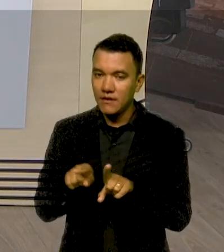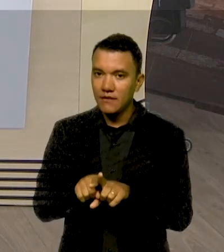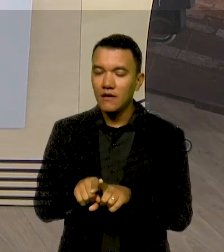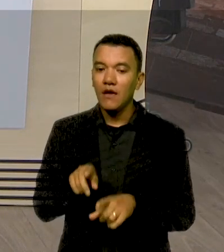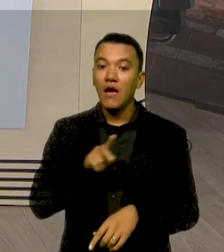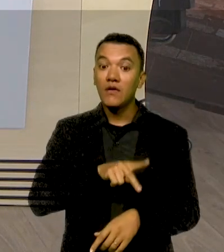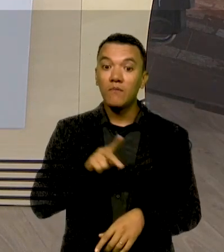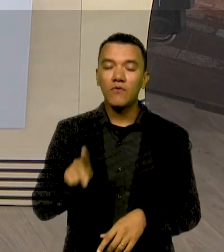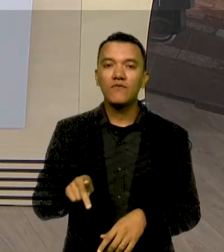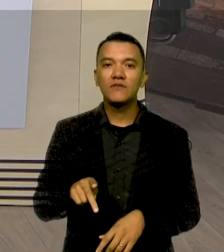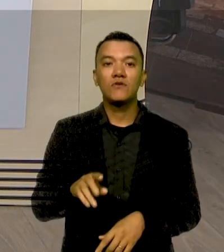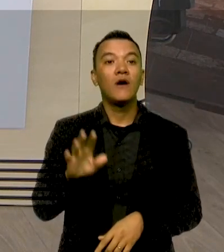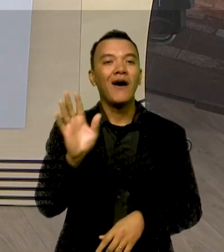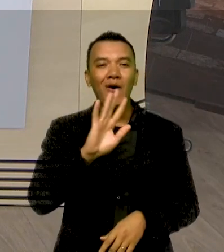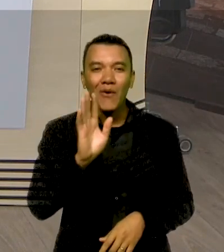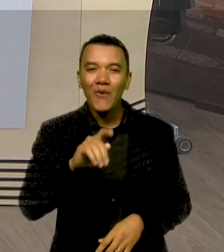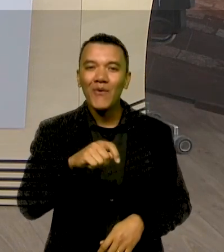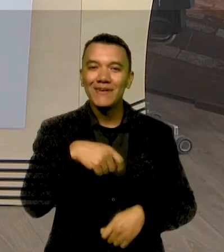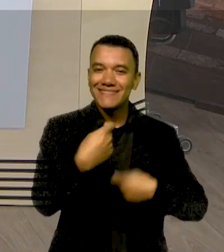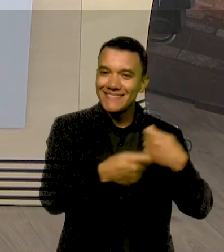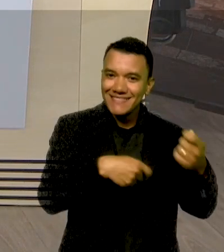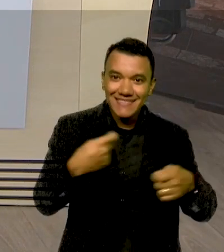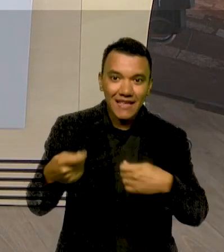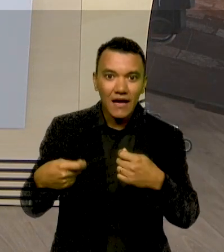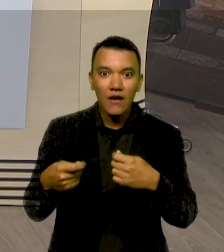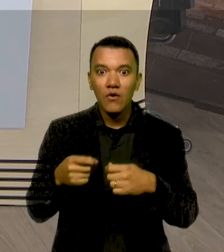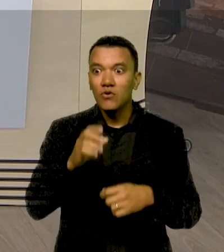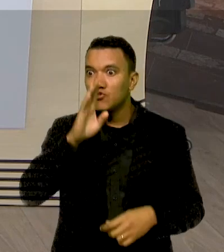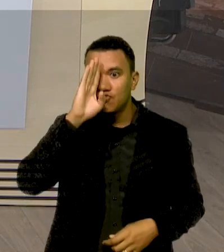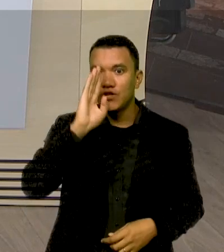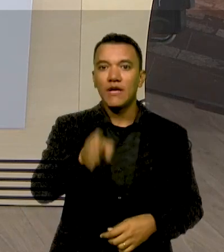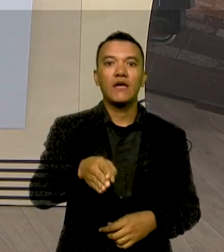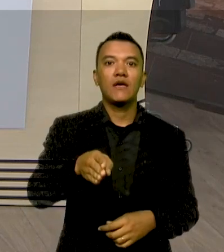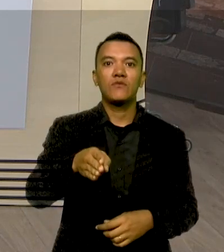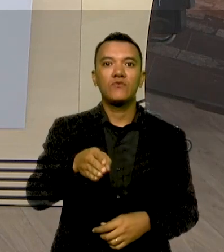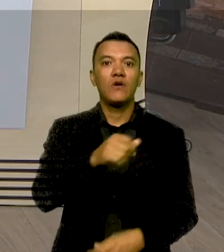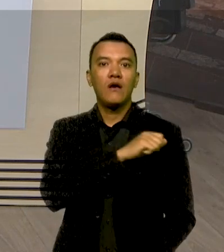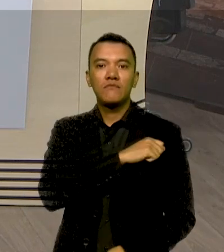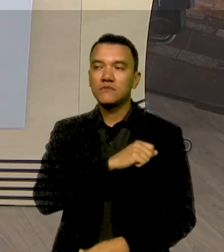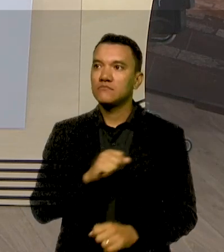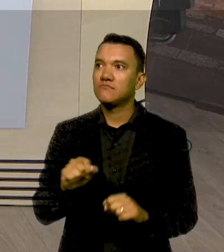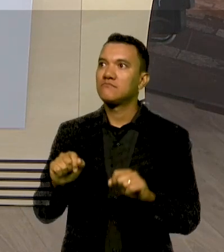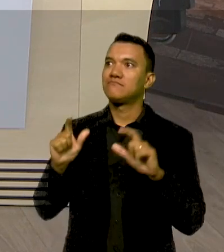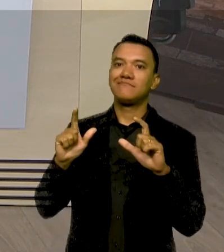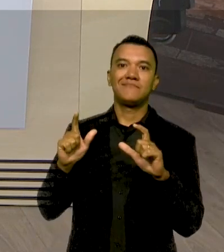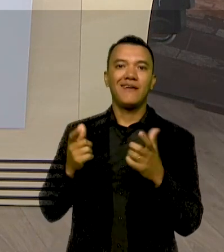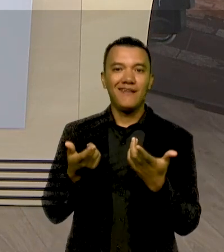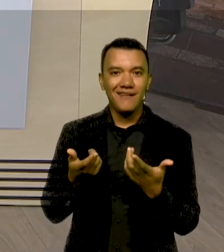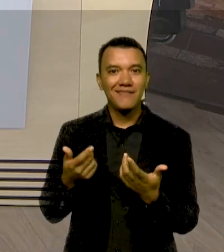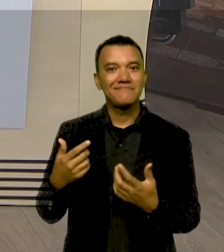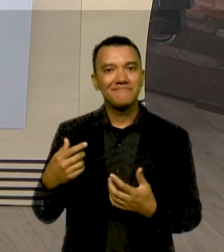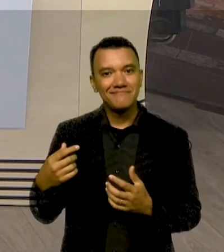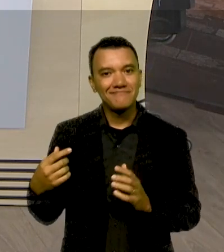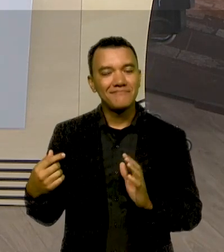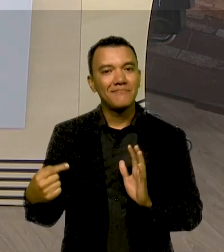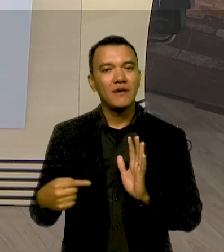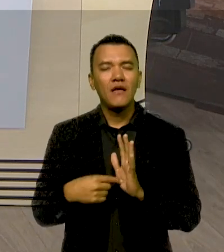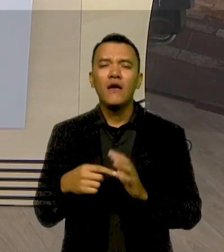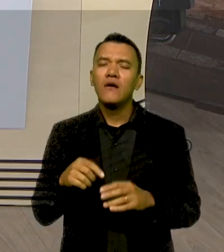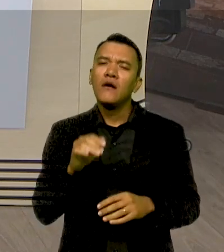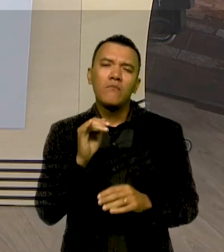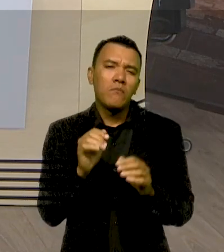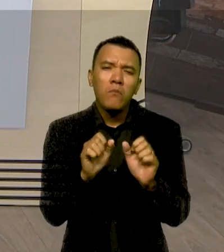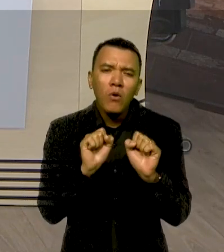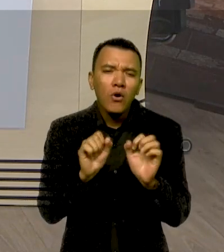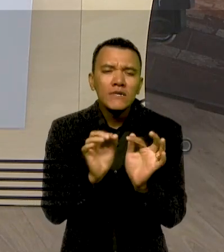se dirige em língua de sinais diretamente aos seus alunos, aos seus estudantes, mesmo que com poucos sinais, por exemplo,